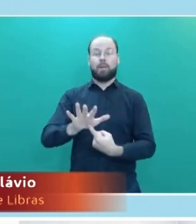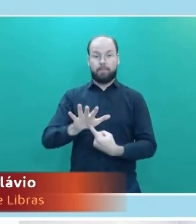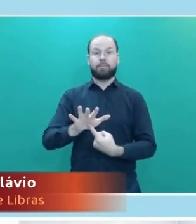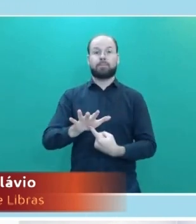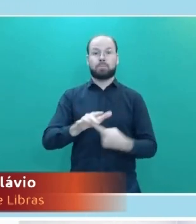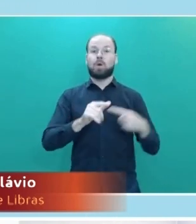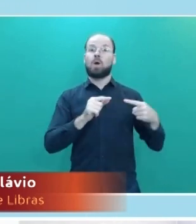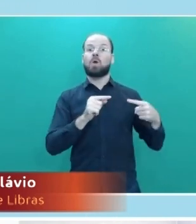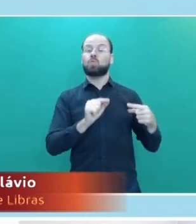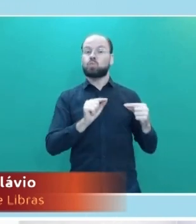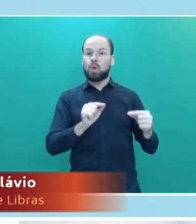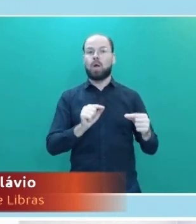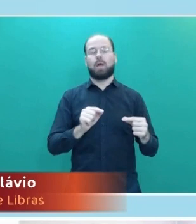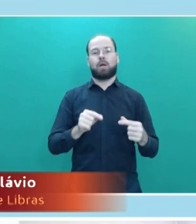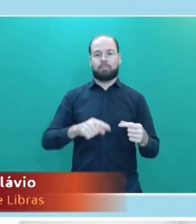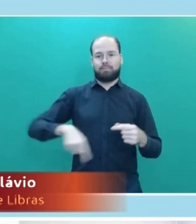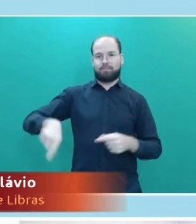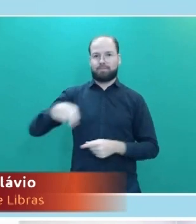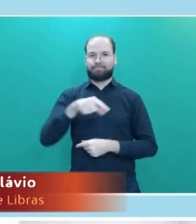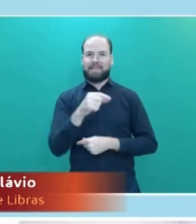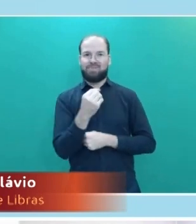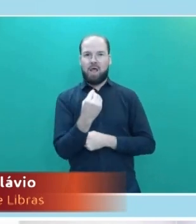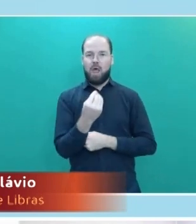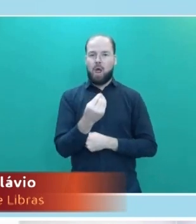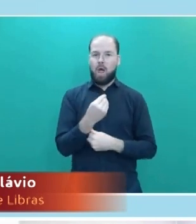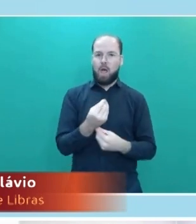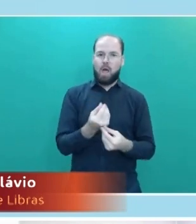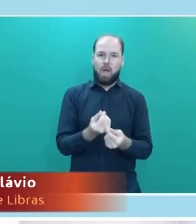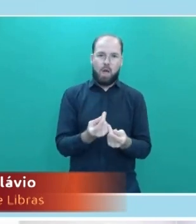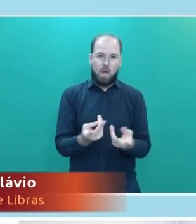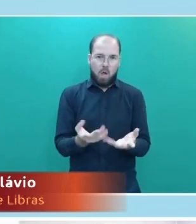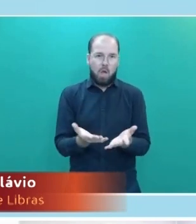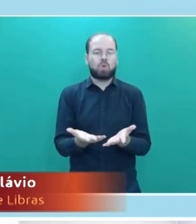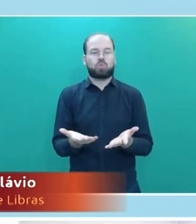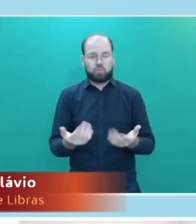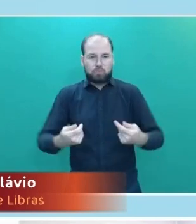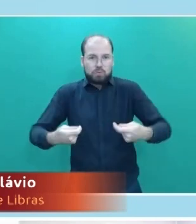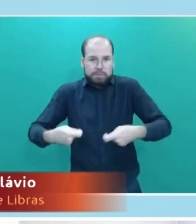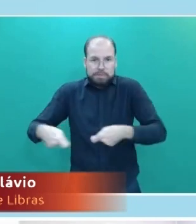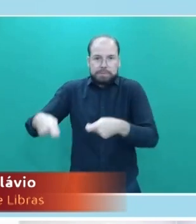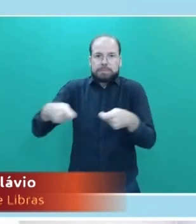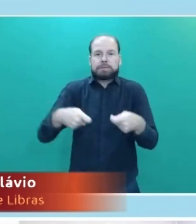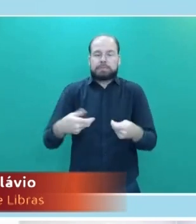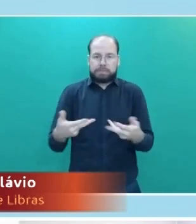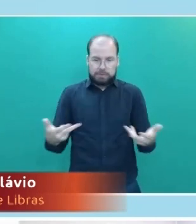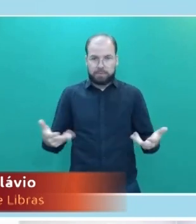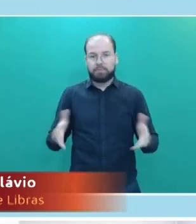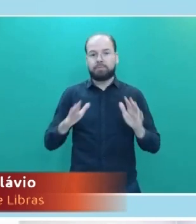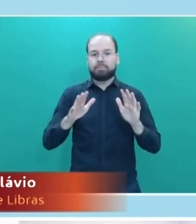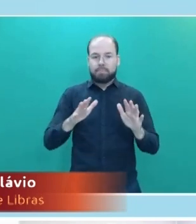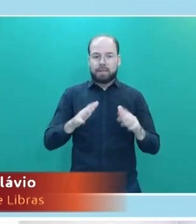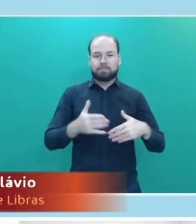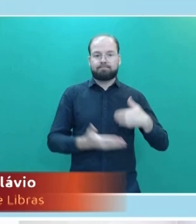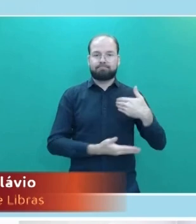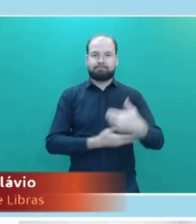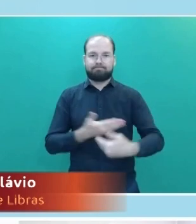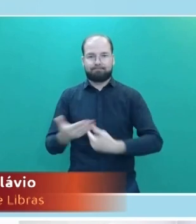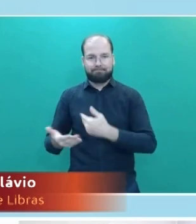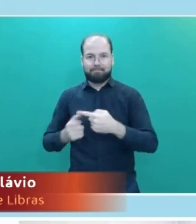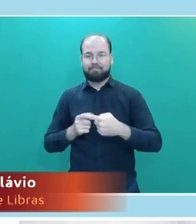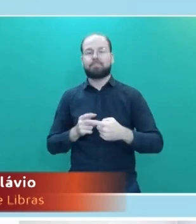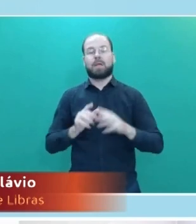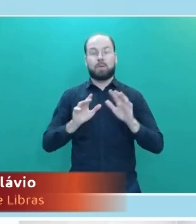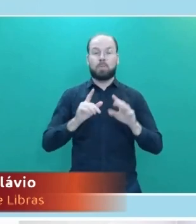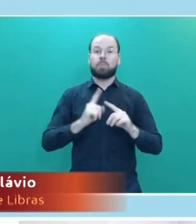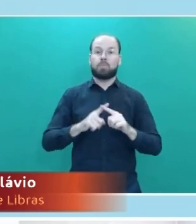de vulnerabilidades. Mas dizer isso dá na metade do caminho, porque essas